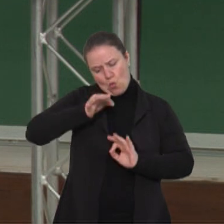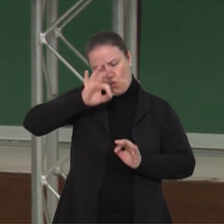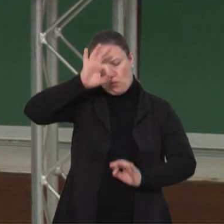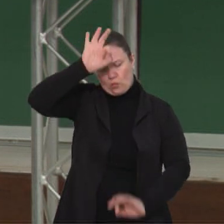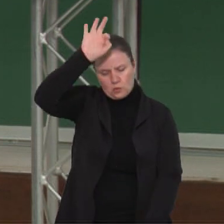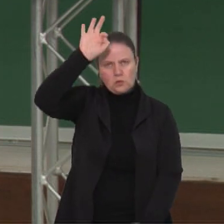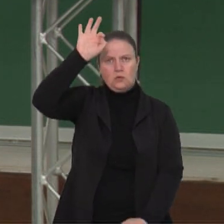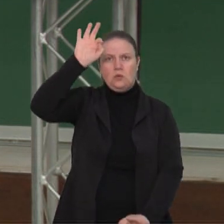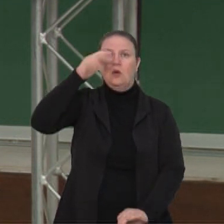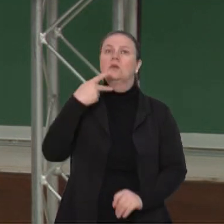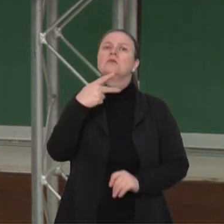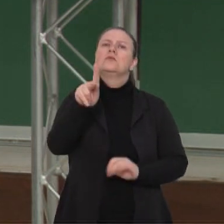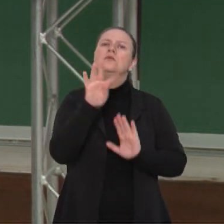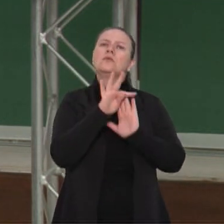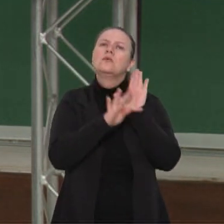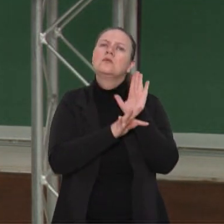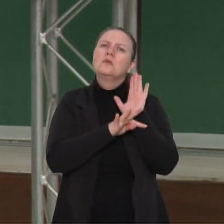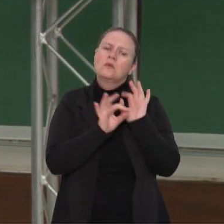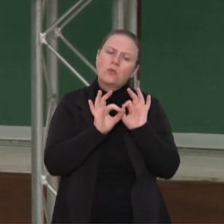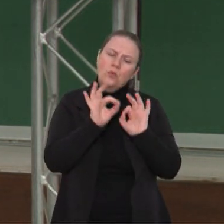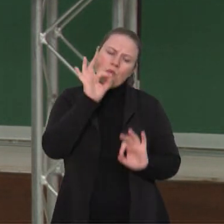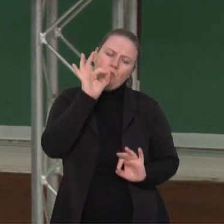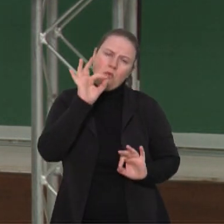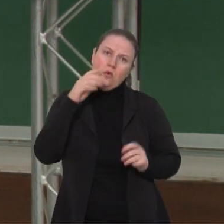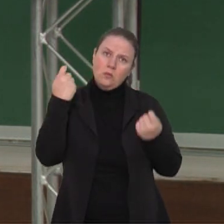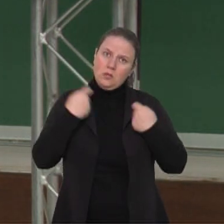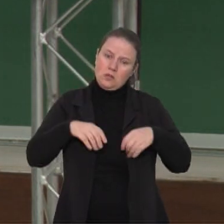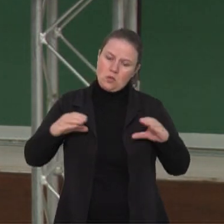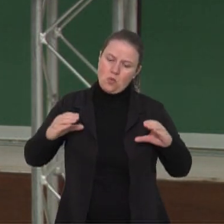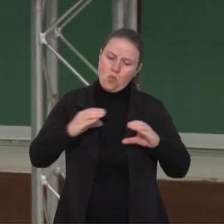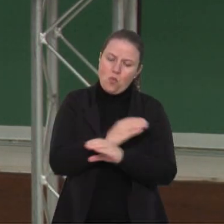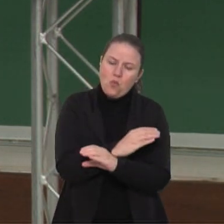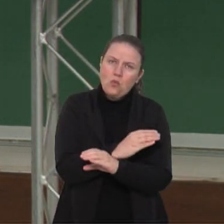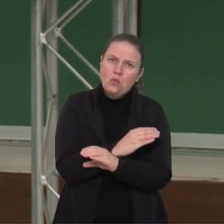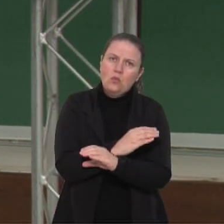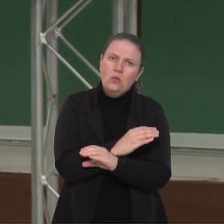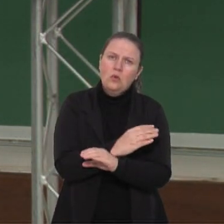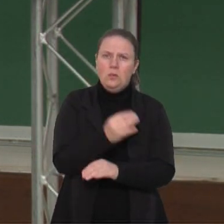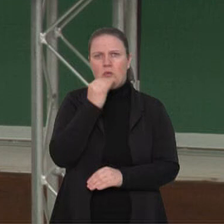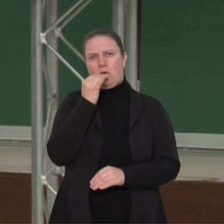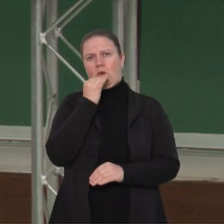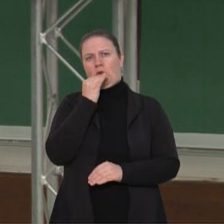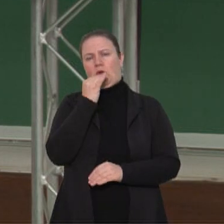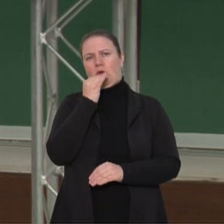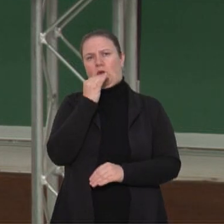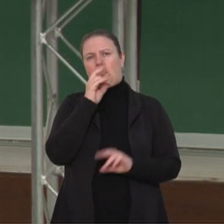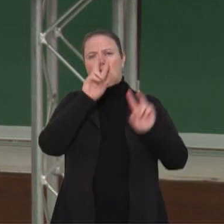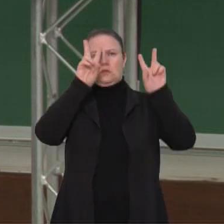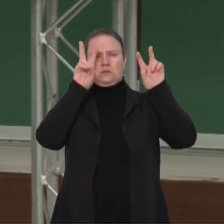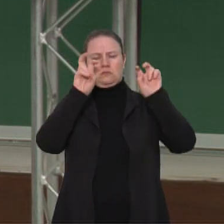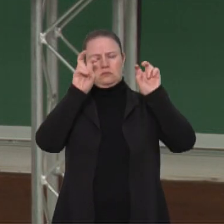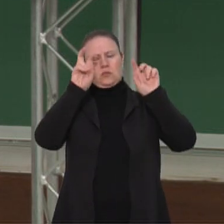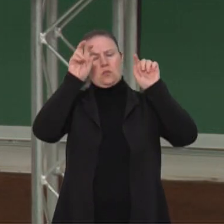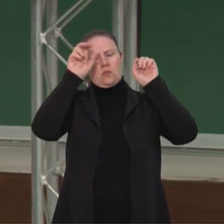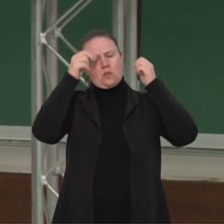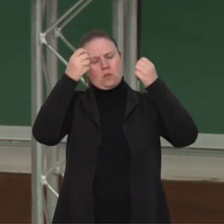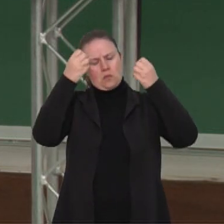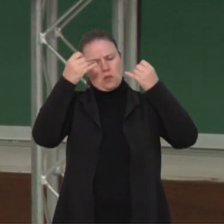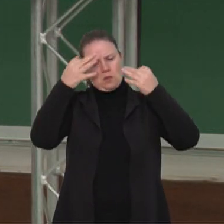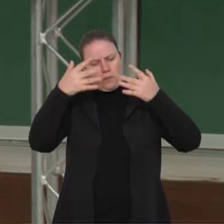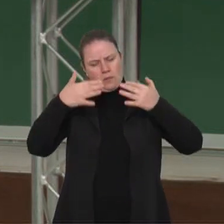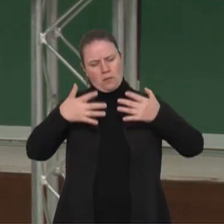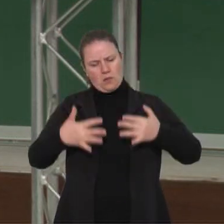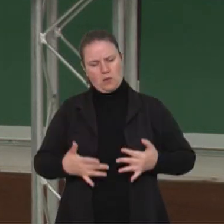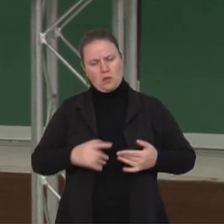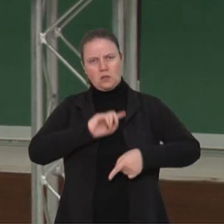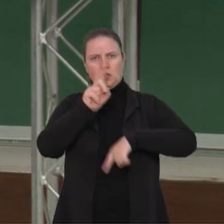texto curto aí, tem que ter a conclusão. O que você conclui, então, a partir daquele assunto de relevante?